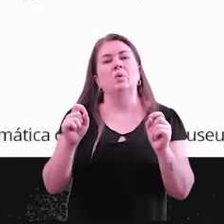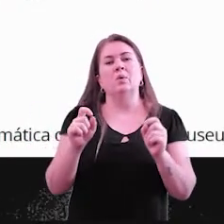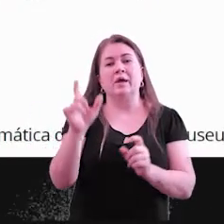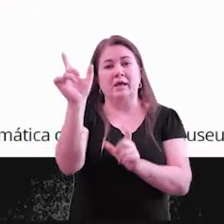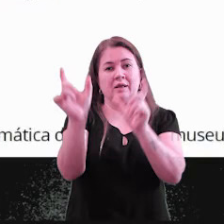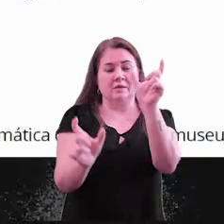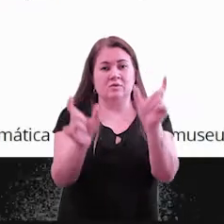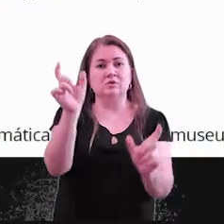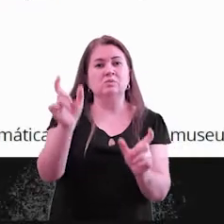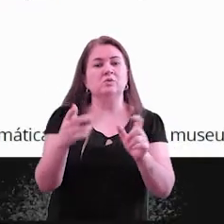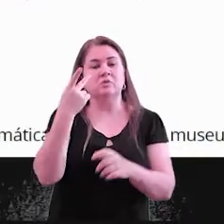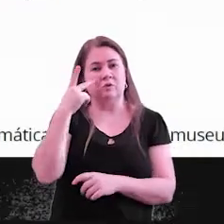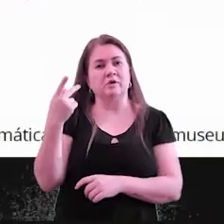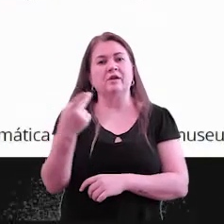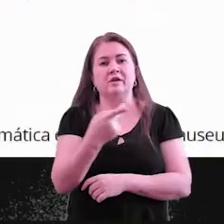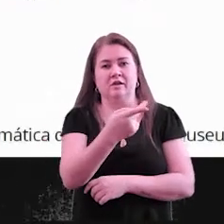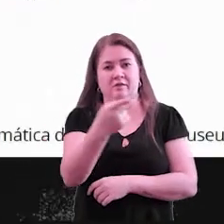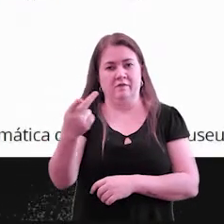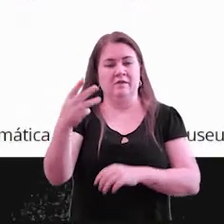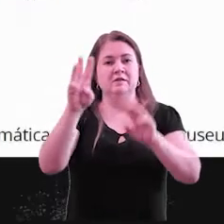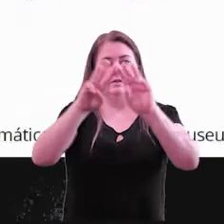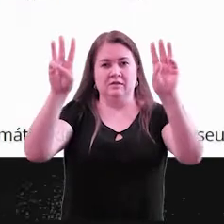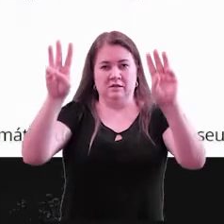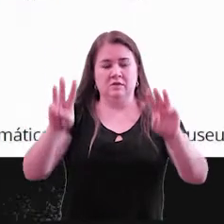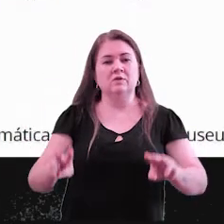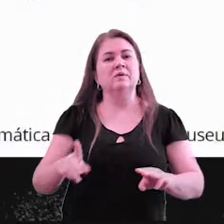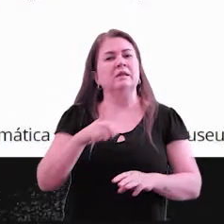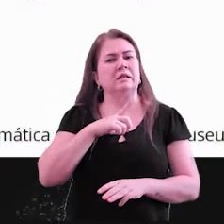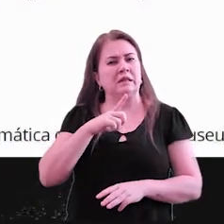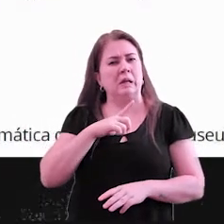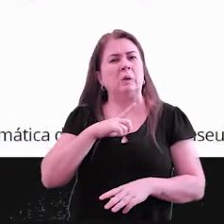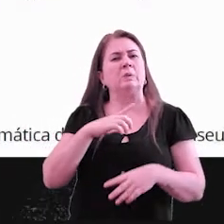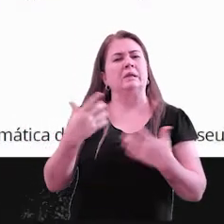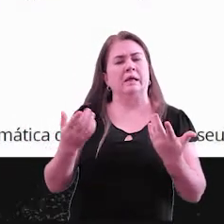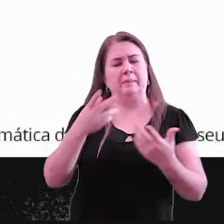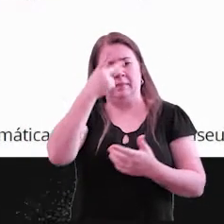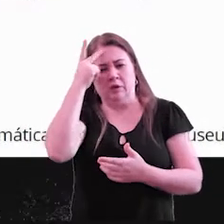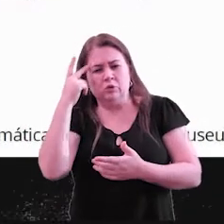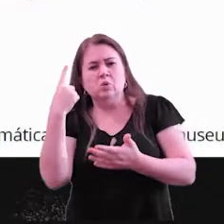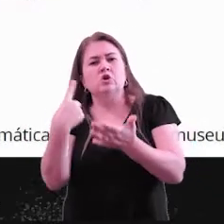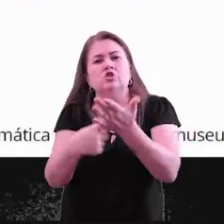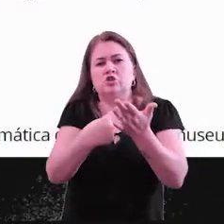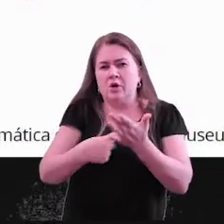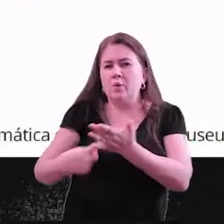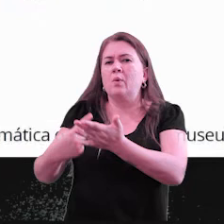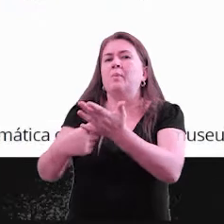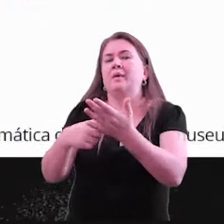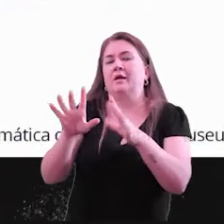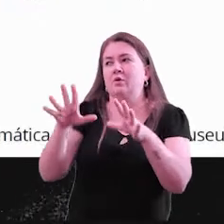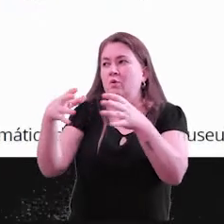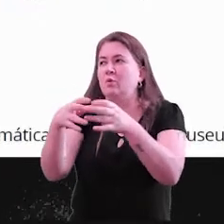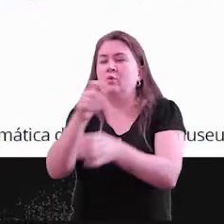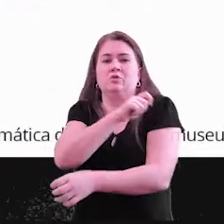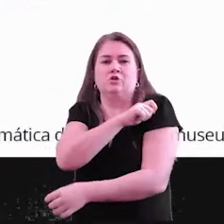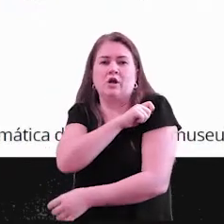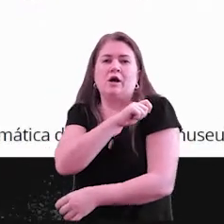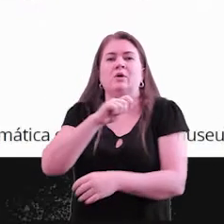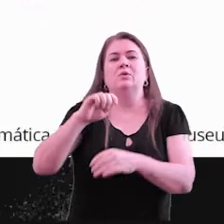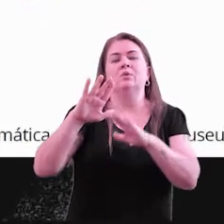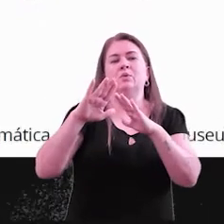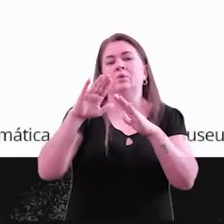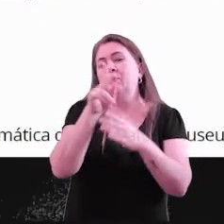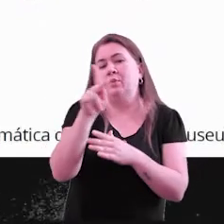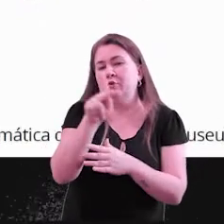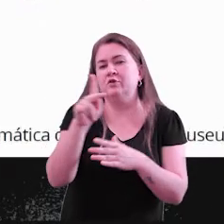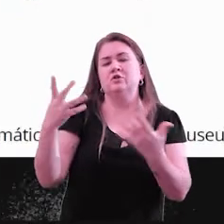agendado, que podem ser professores, estudantes da educação formal, públicos inclusivos, pessoas com deficiência, públicos inclusivos